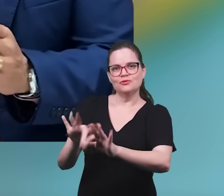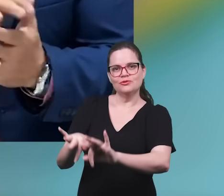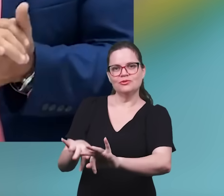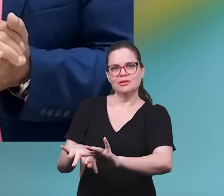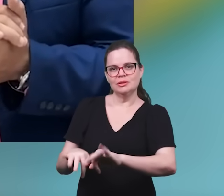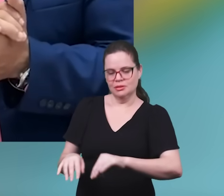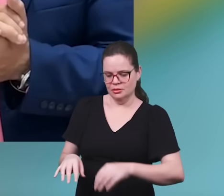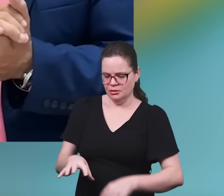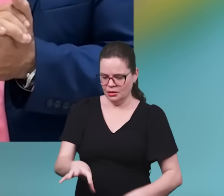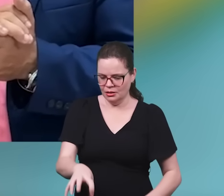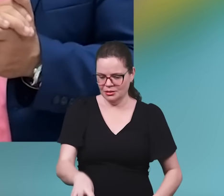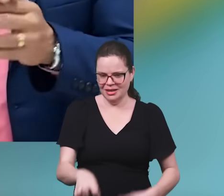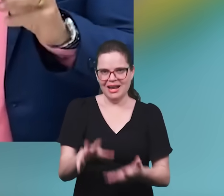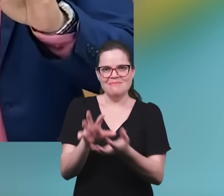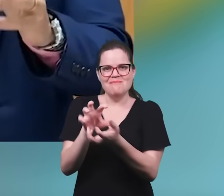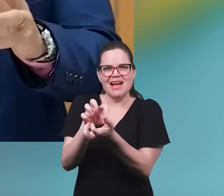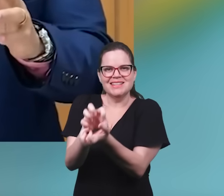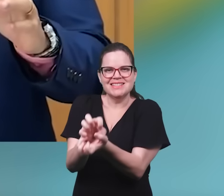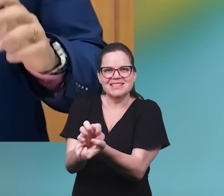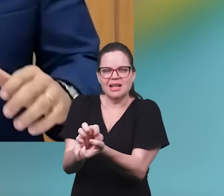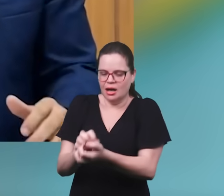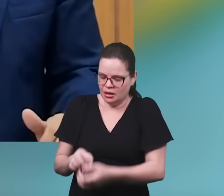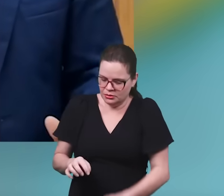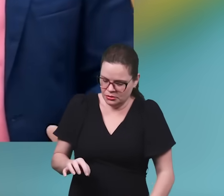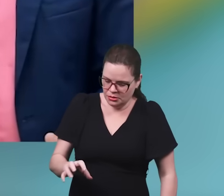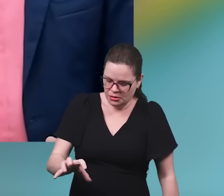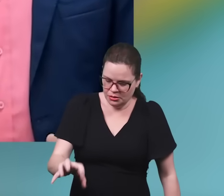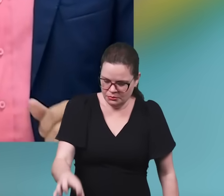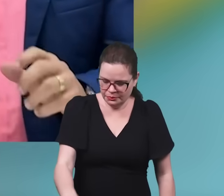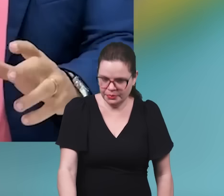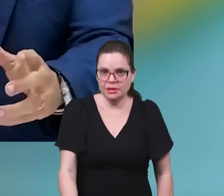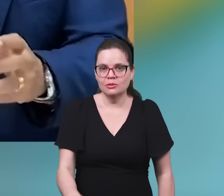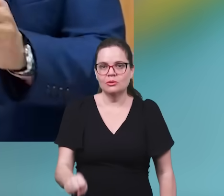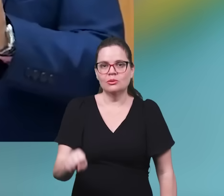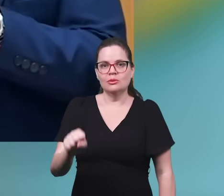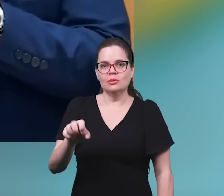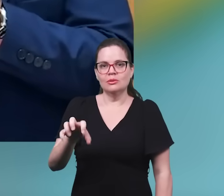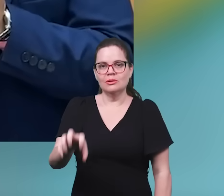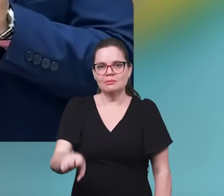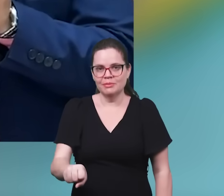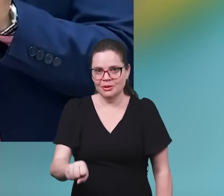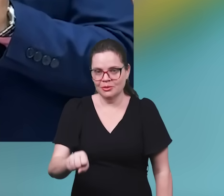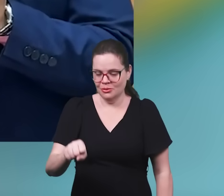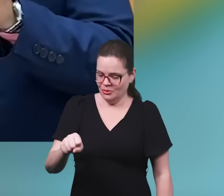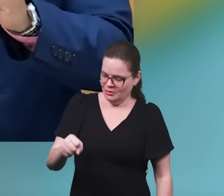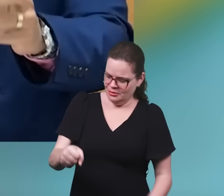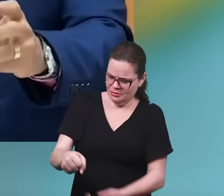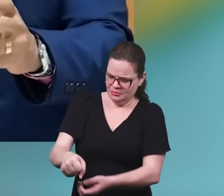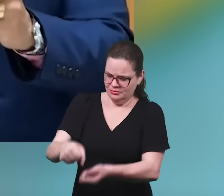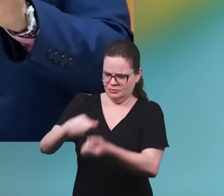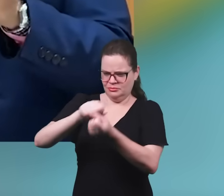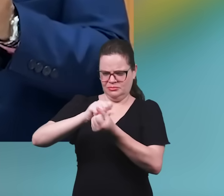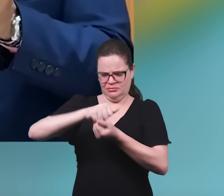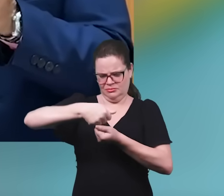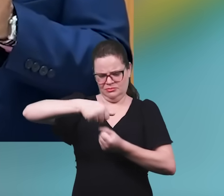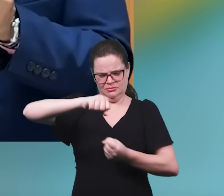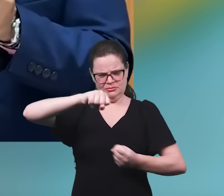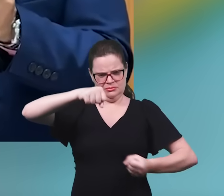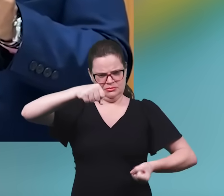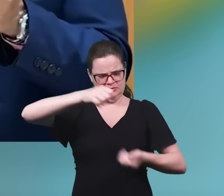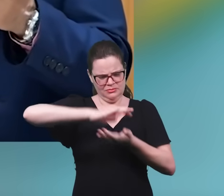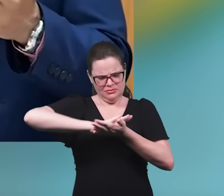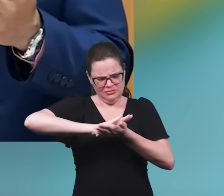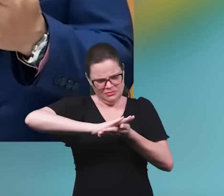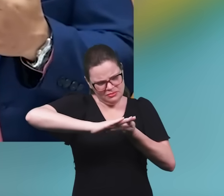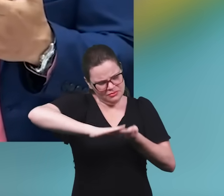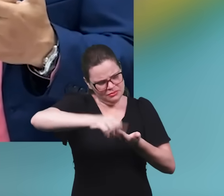da gaveta, já amassado ali. Então ele pegou o papel, pegou este documento,